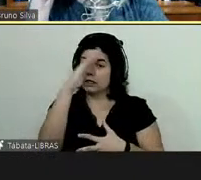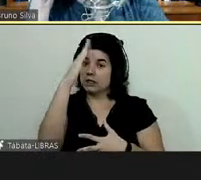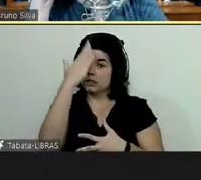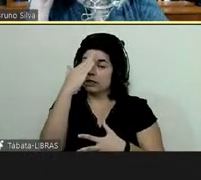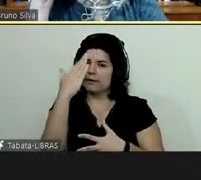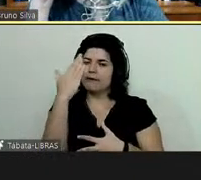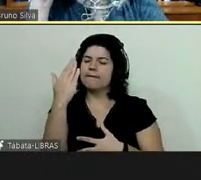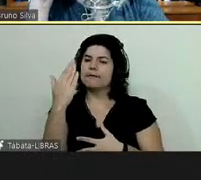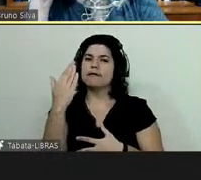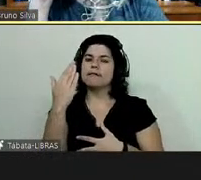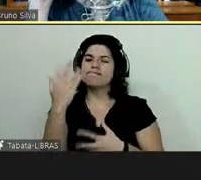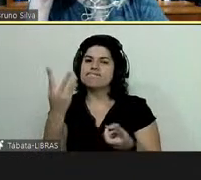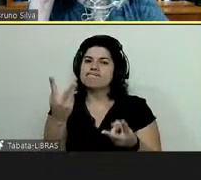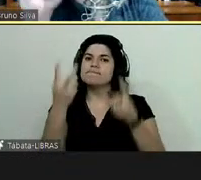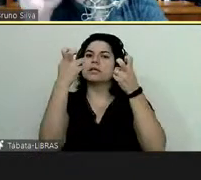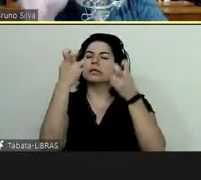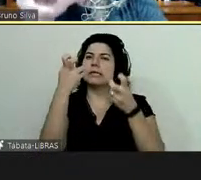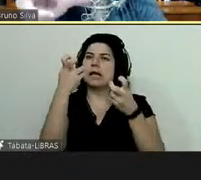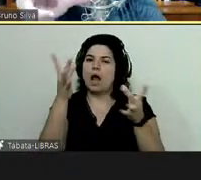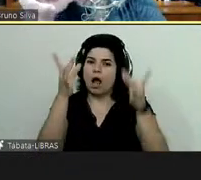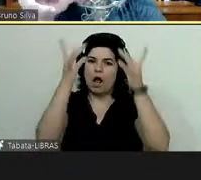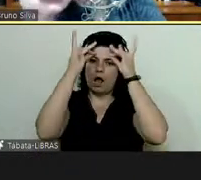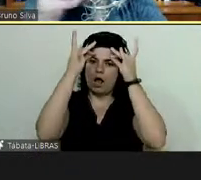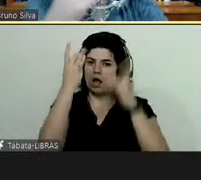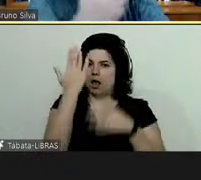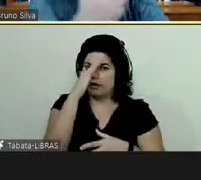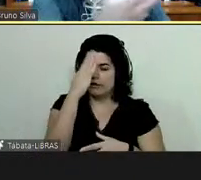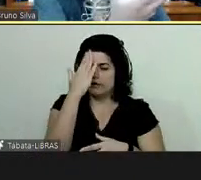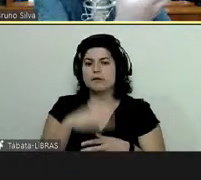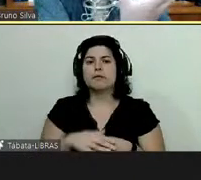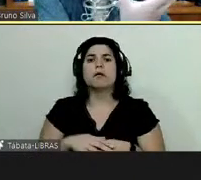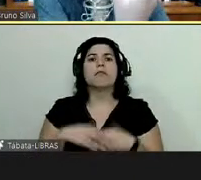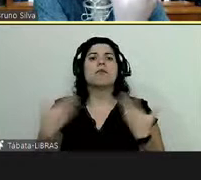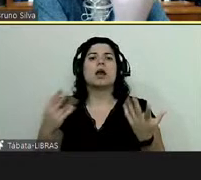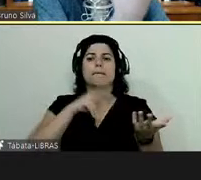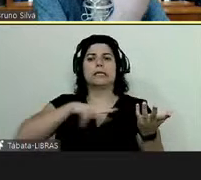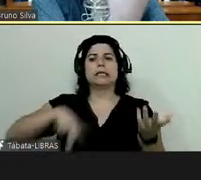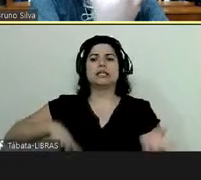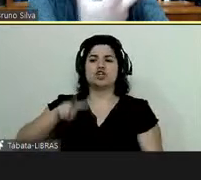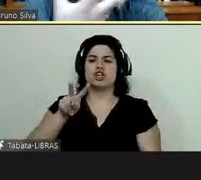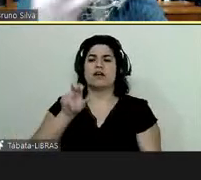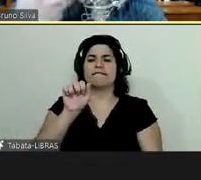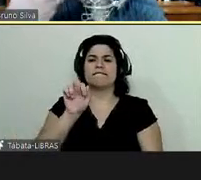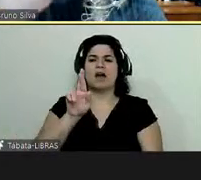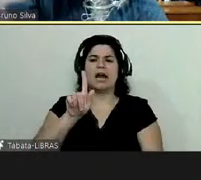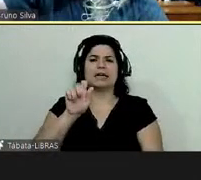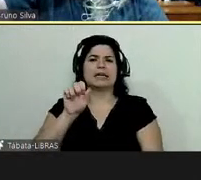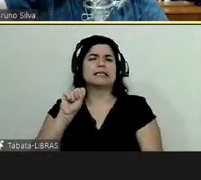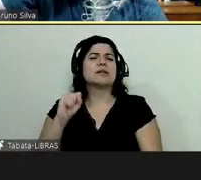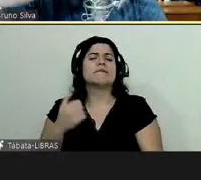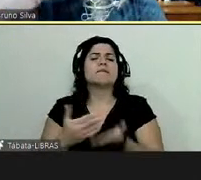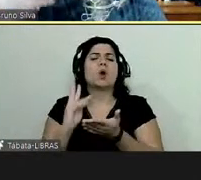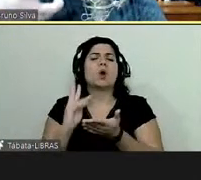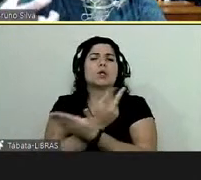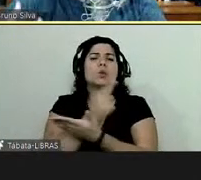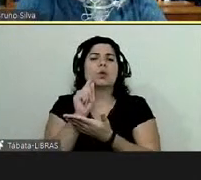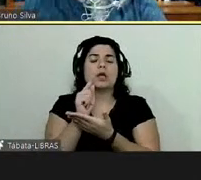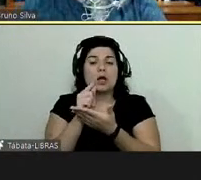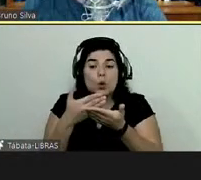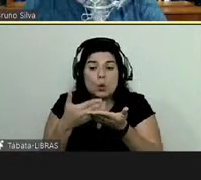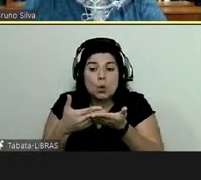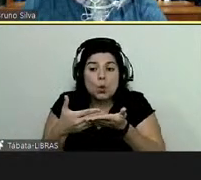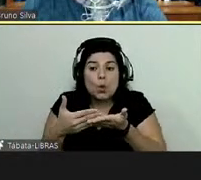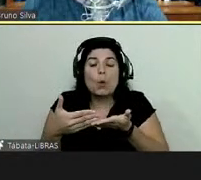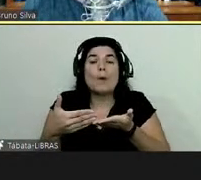capita sem essa ideia né que que vai acontecer com Vargas vai ocorrer um processo de formação efetivamente do Estado Nacional